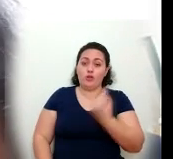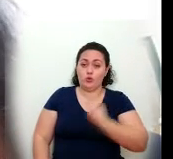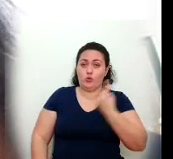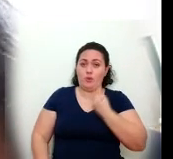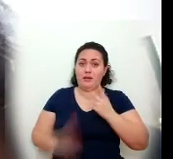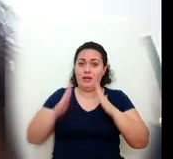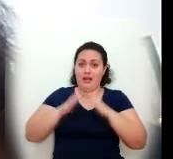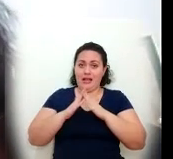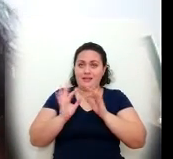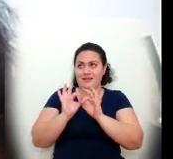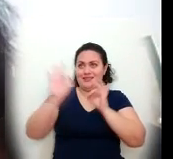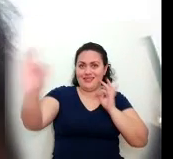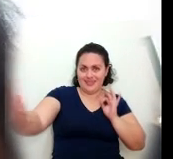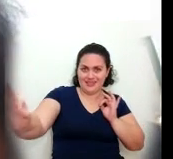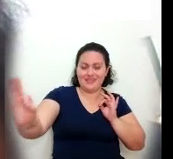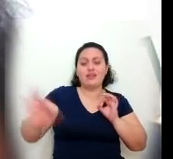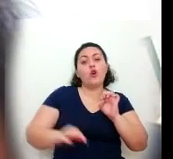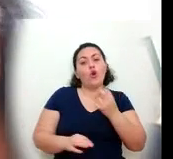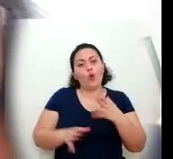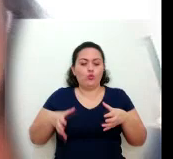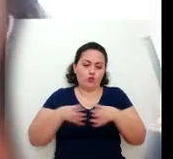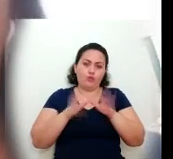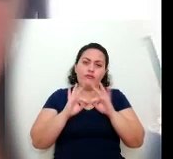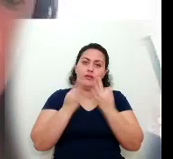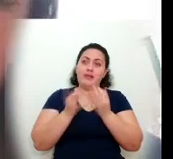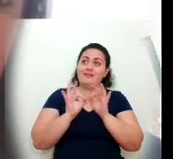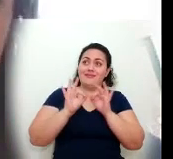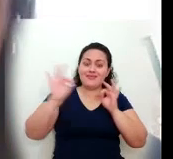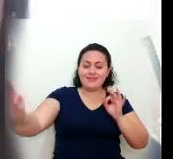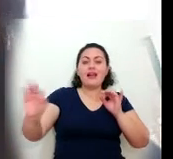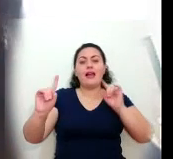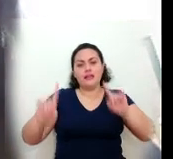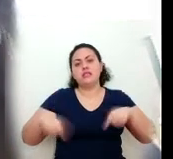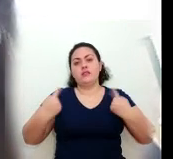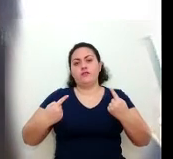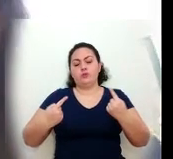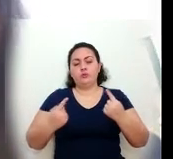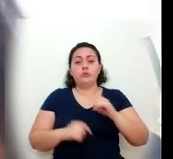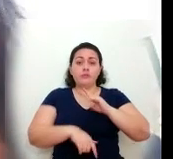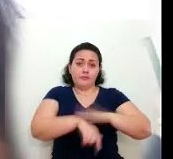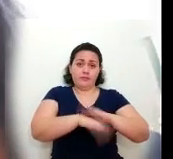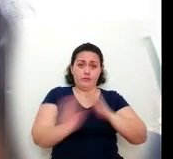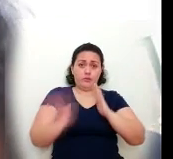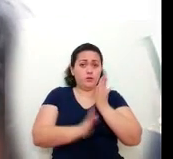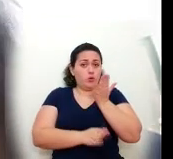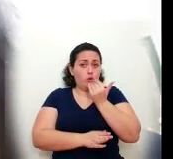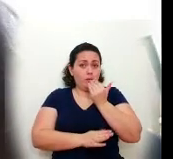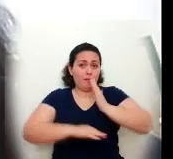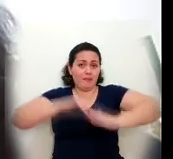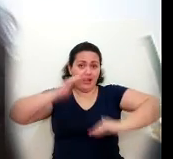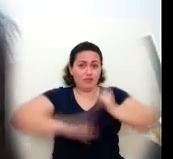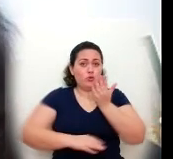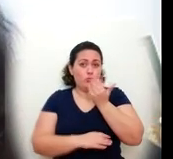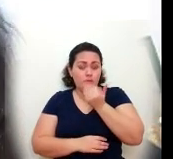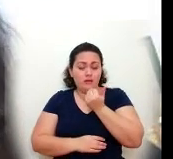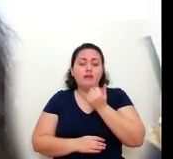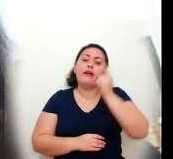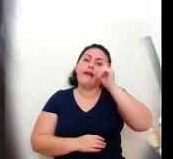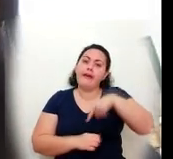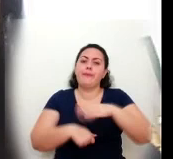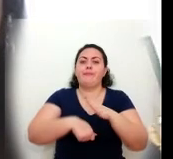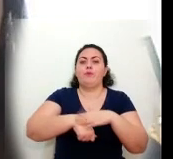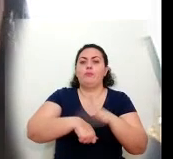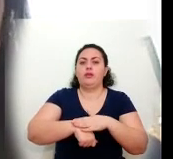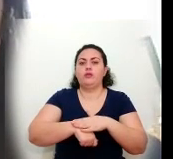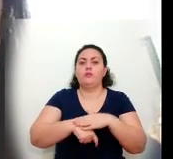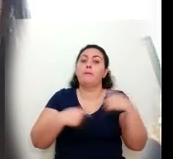só, ele já é desafiador pra gente, né? E o ato da refeição, da alimentação, ele é um desses momentos que